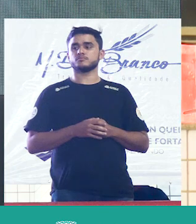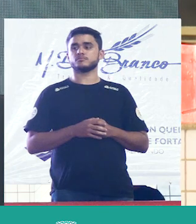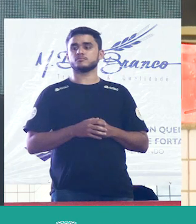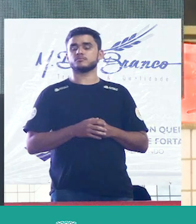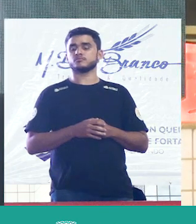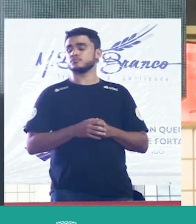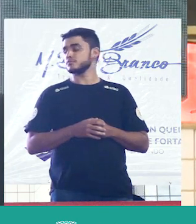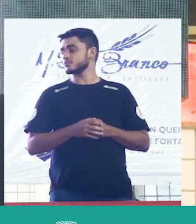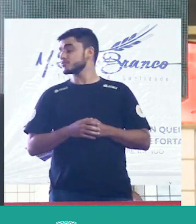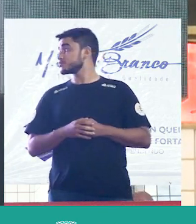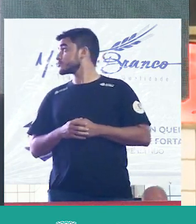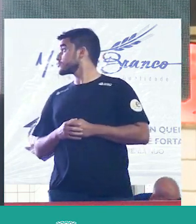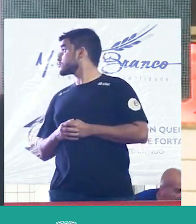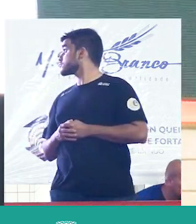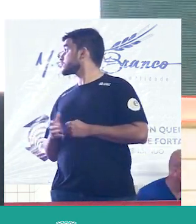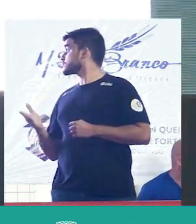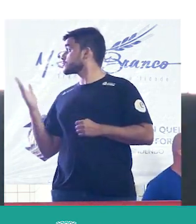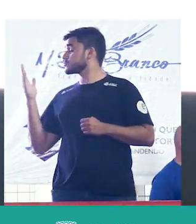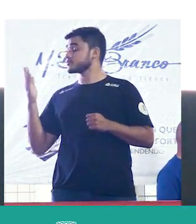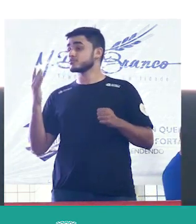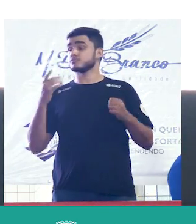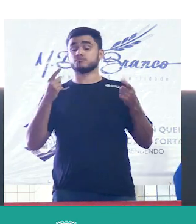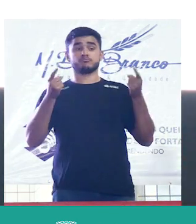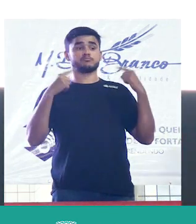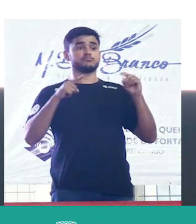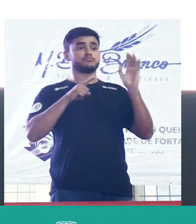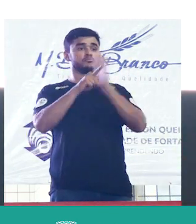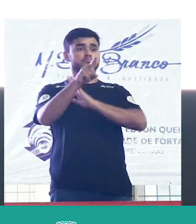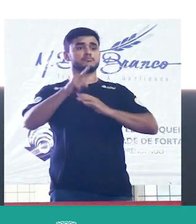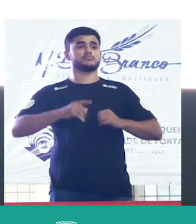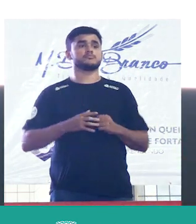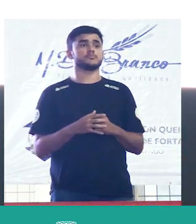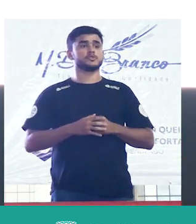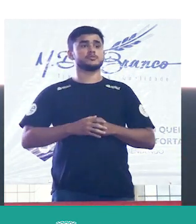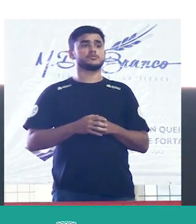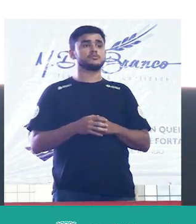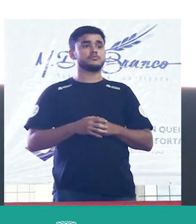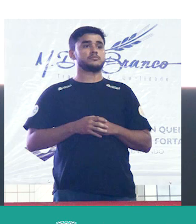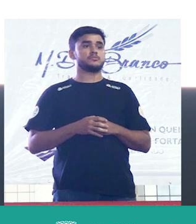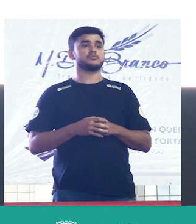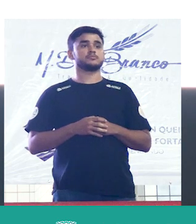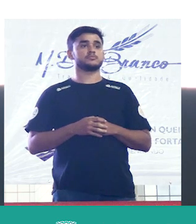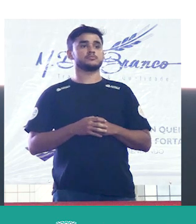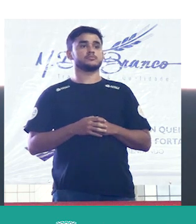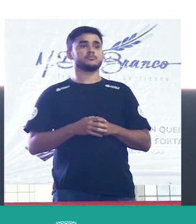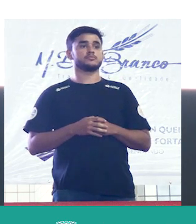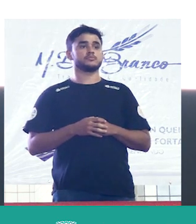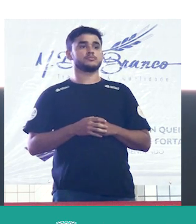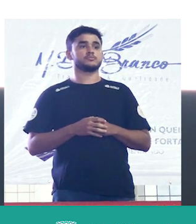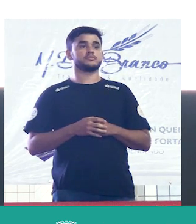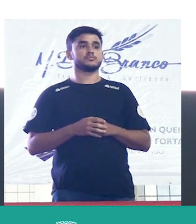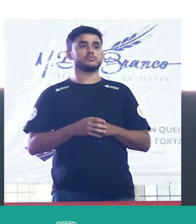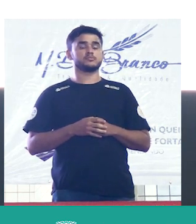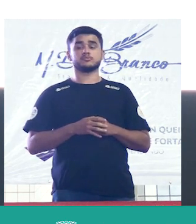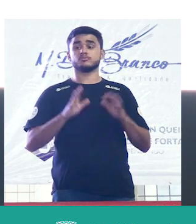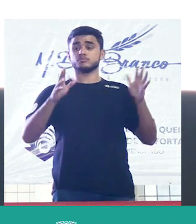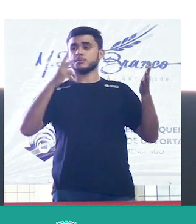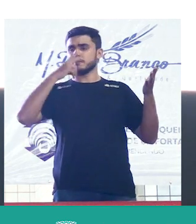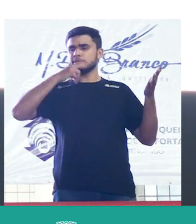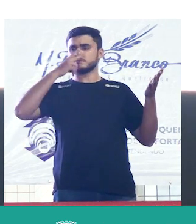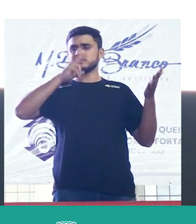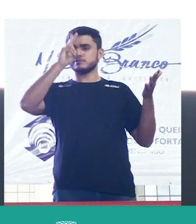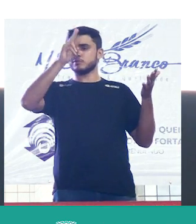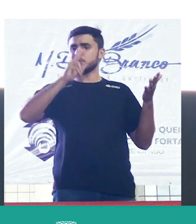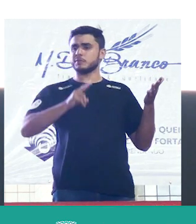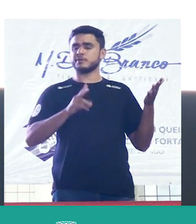Eu vou pular uma questão aqui, pessoal, que eu estava programando para a gente resolver, só que ela repete a mesma